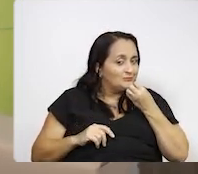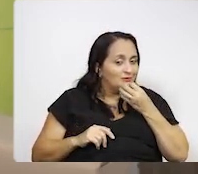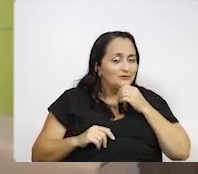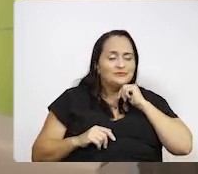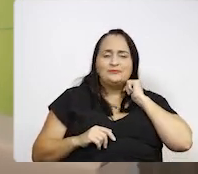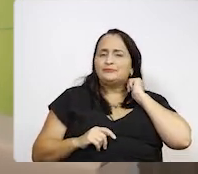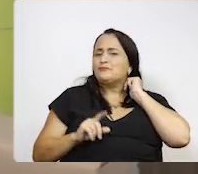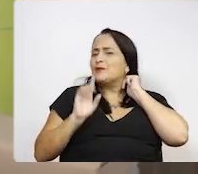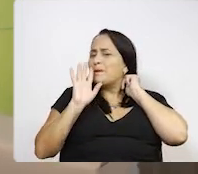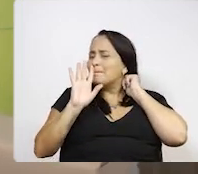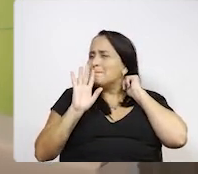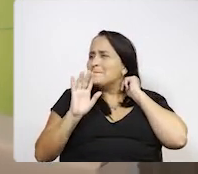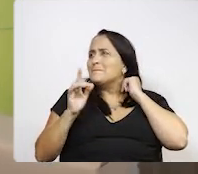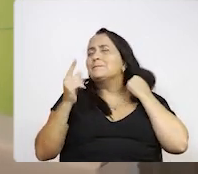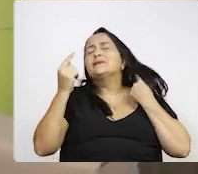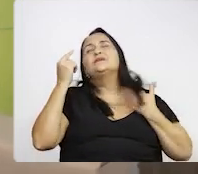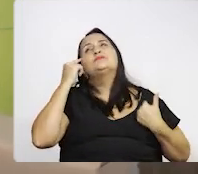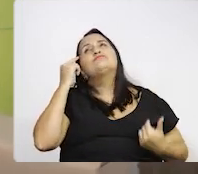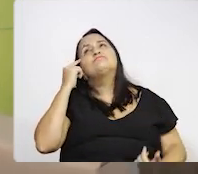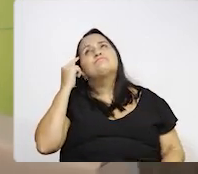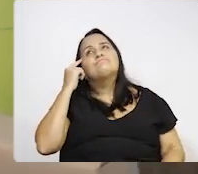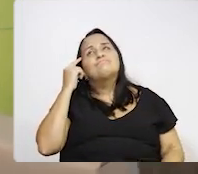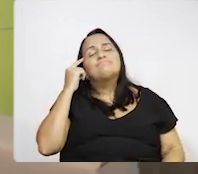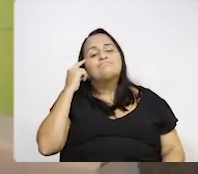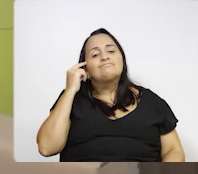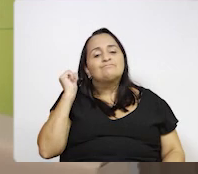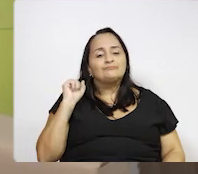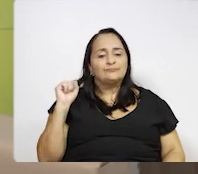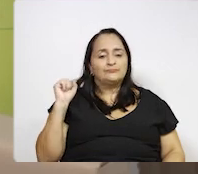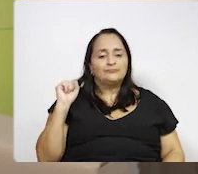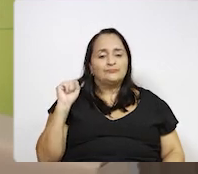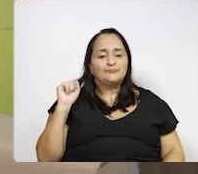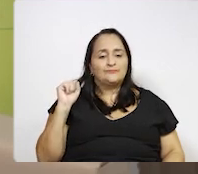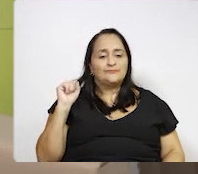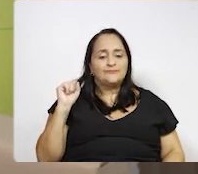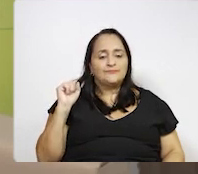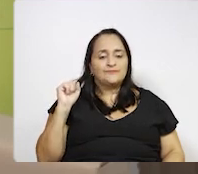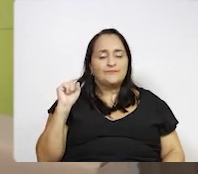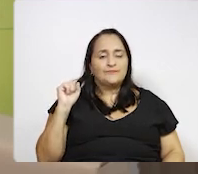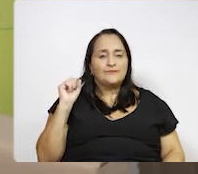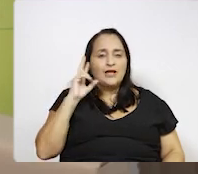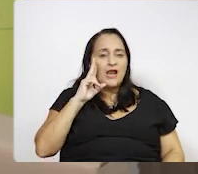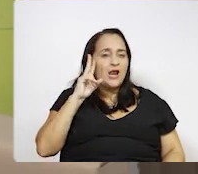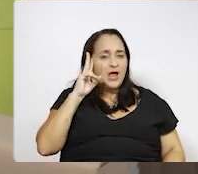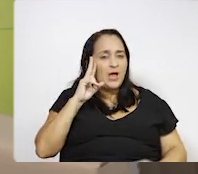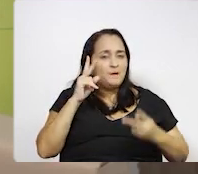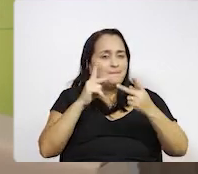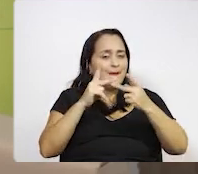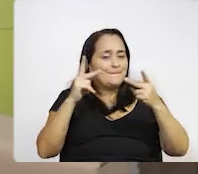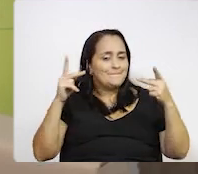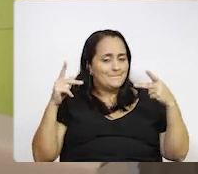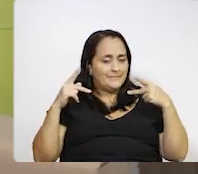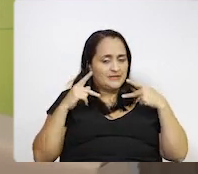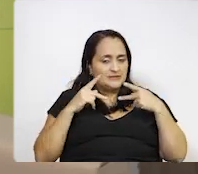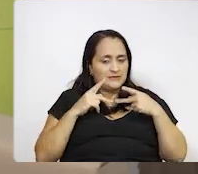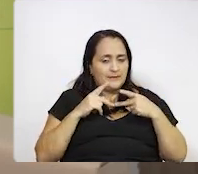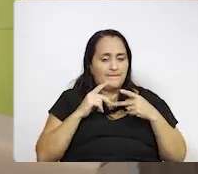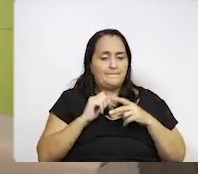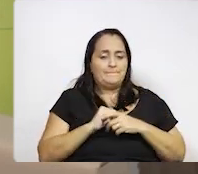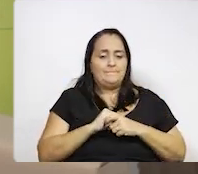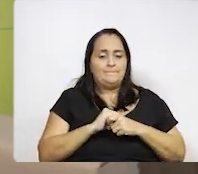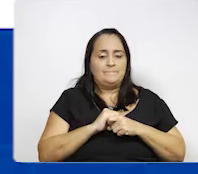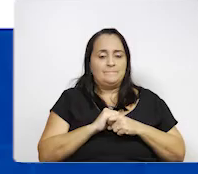bom? Mas vamos pensar numa situação, ainda voltando para a nossa pizzaria lá? Vamos pensar